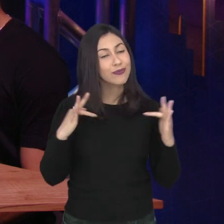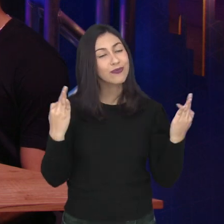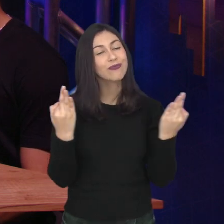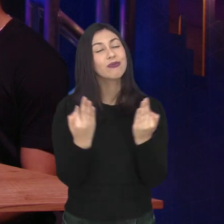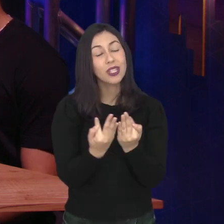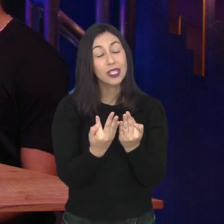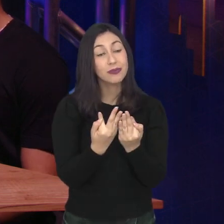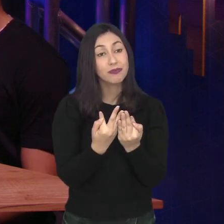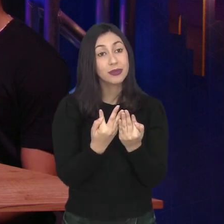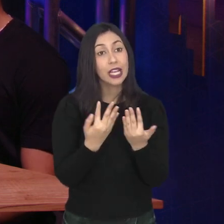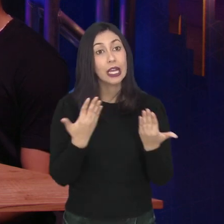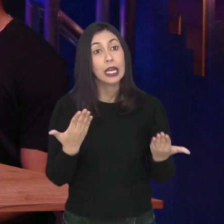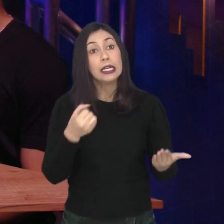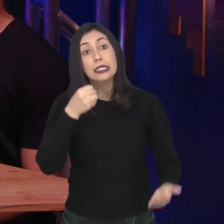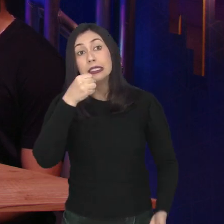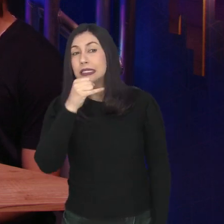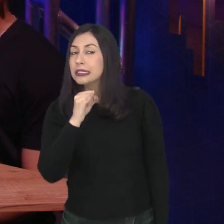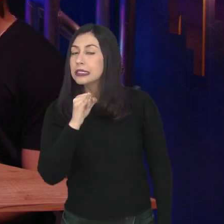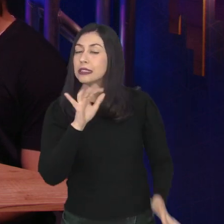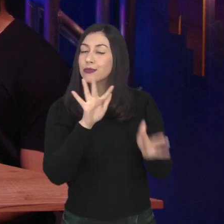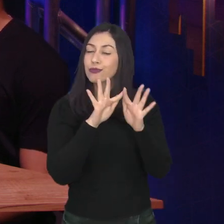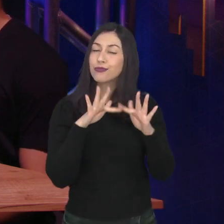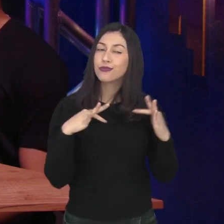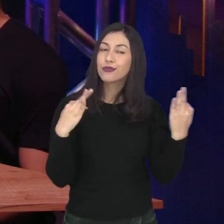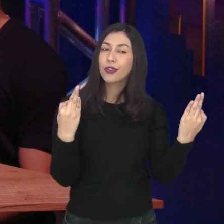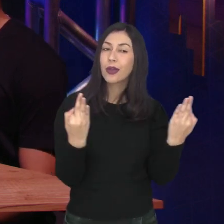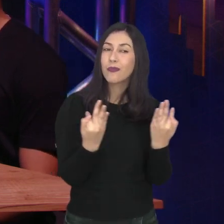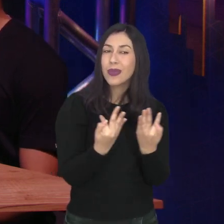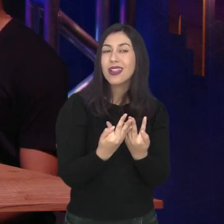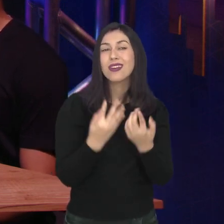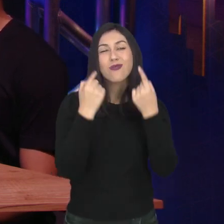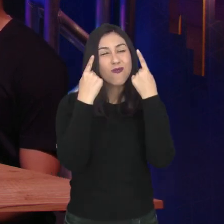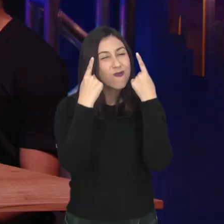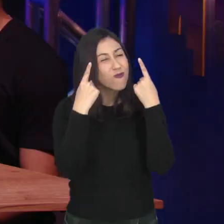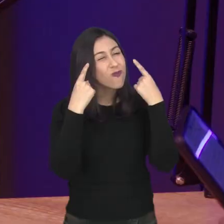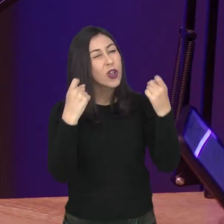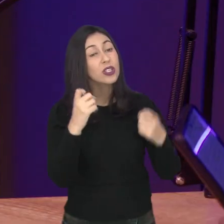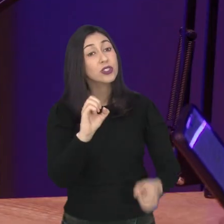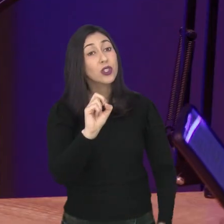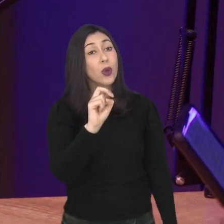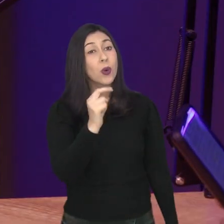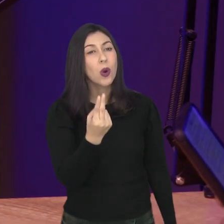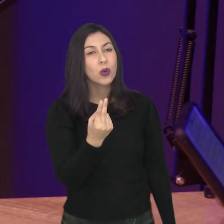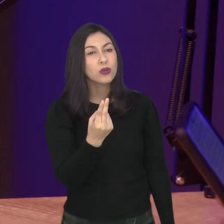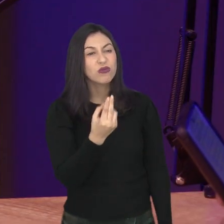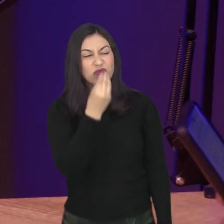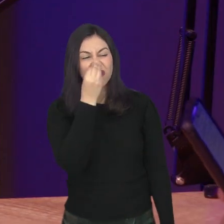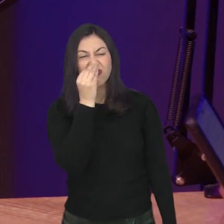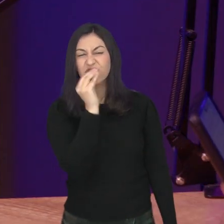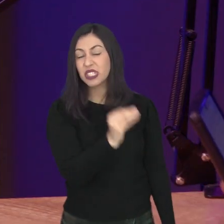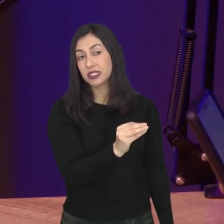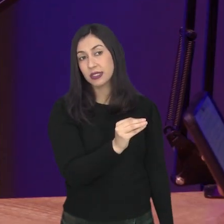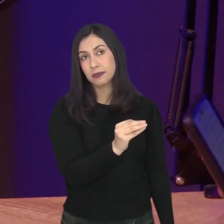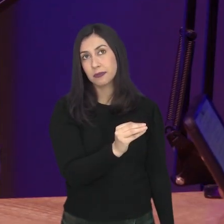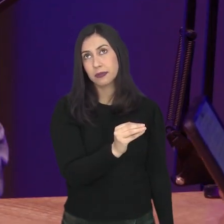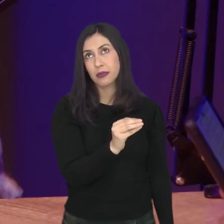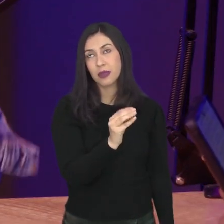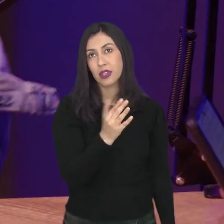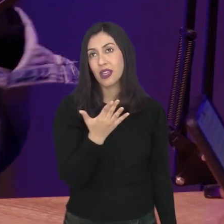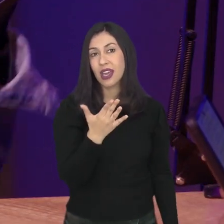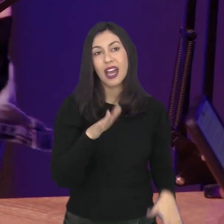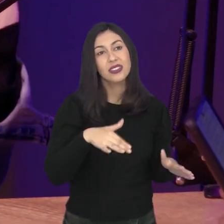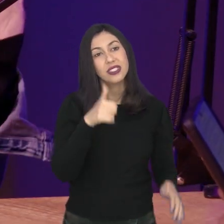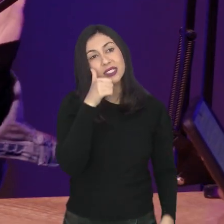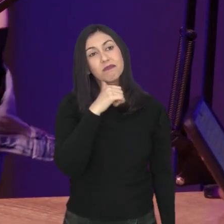familiar. Então, se o ambiente familiar é um ambiente violento ou então de baixo monitoramento, então assim, se a gente tem